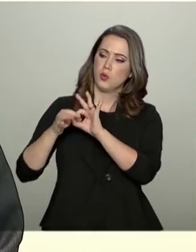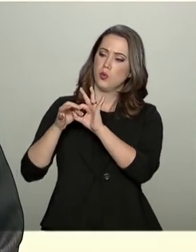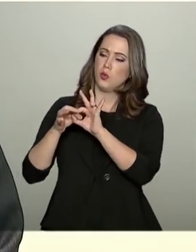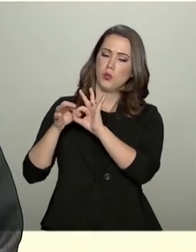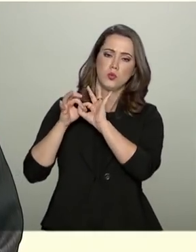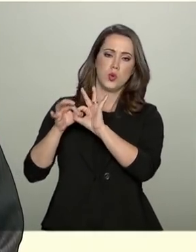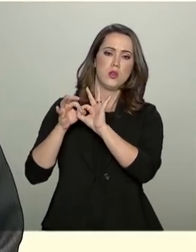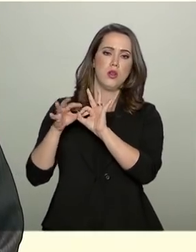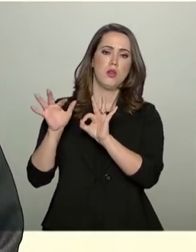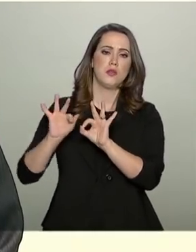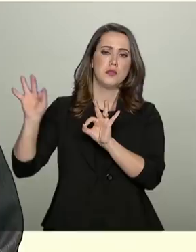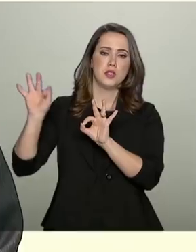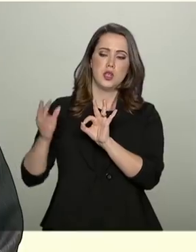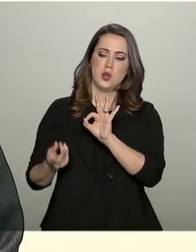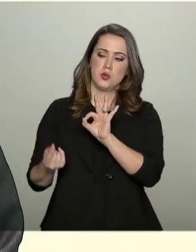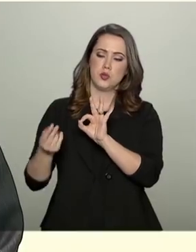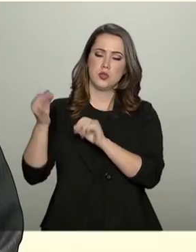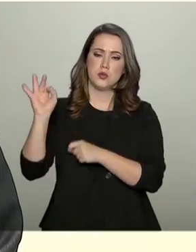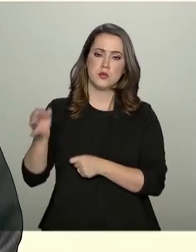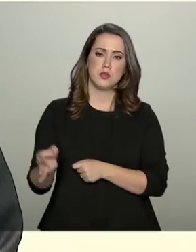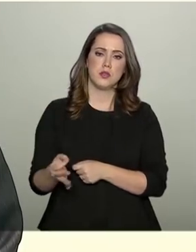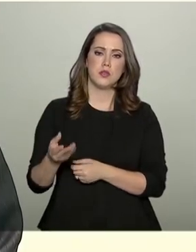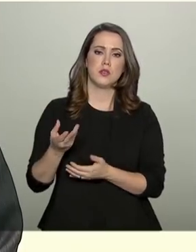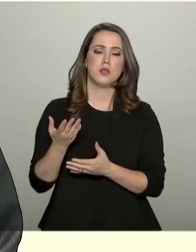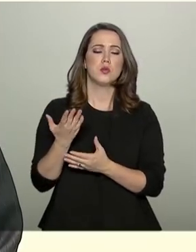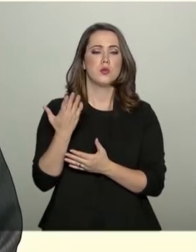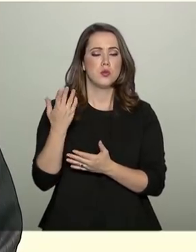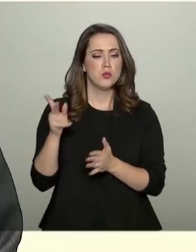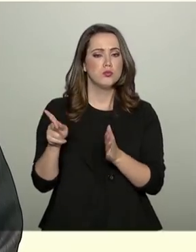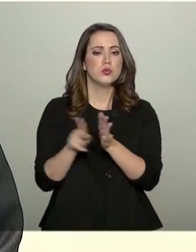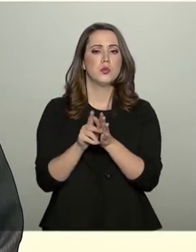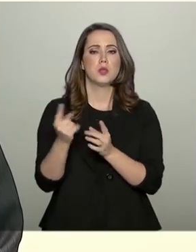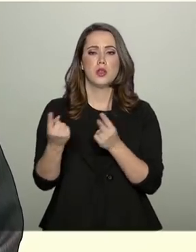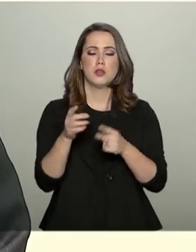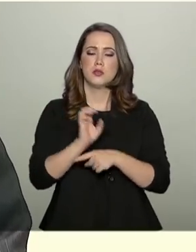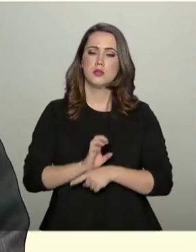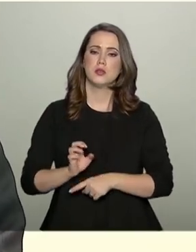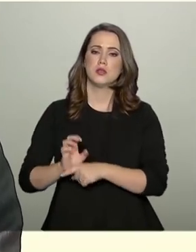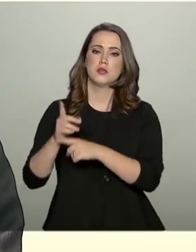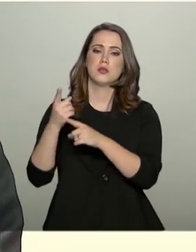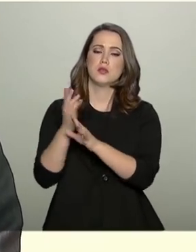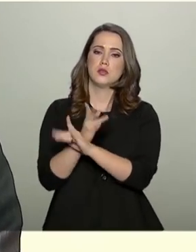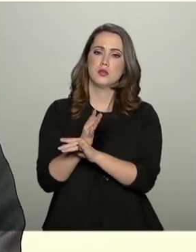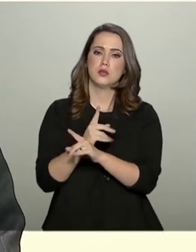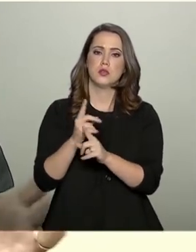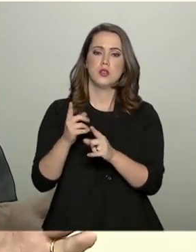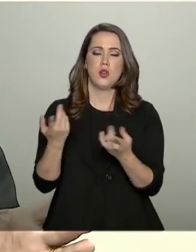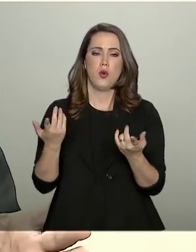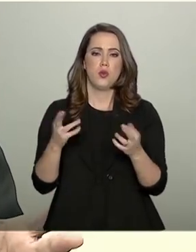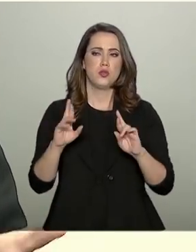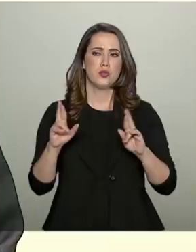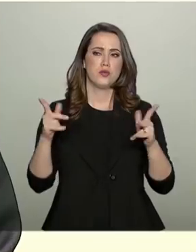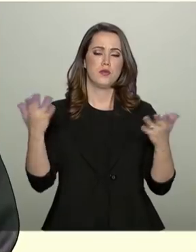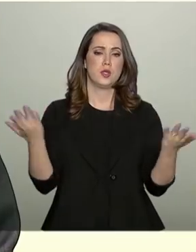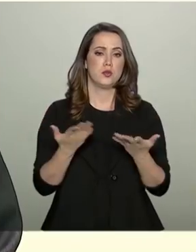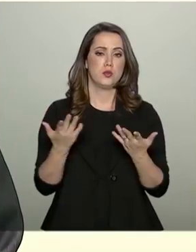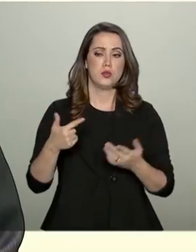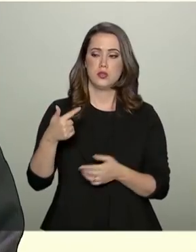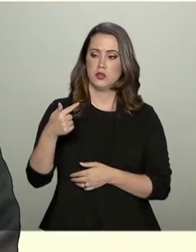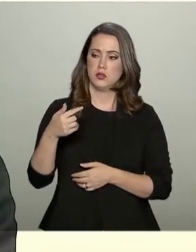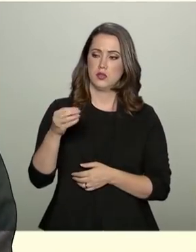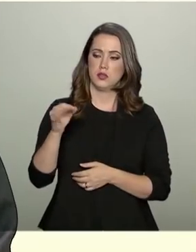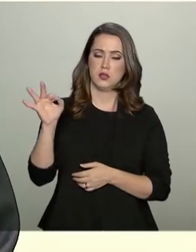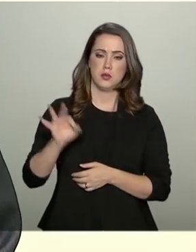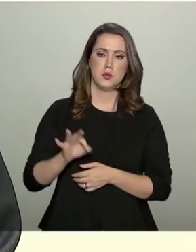nós chamamos, com o recurso realmente estando nas mãos de estados e municípios, né, invertendo a lógica que hoje 70% está na mão do